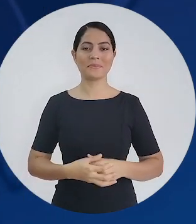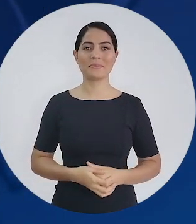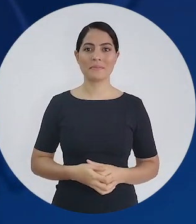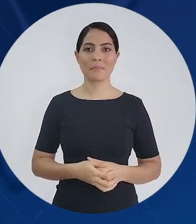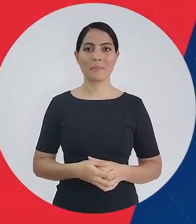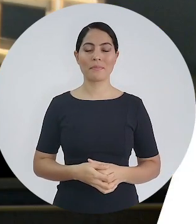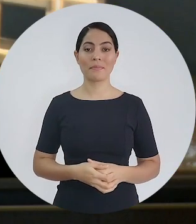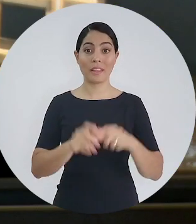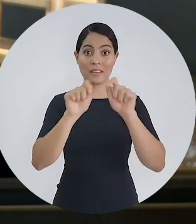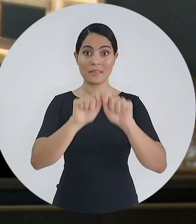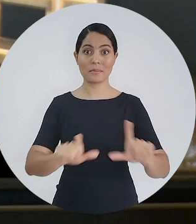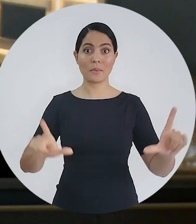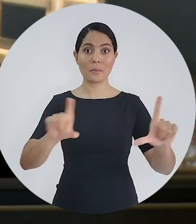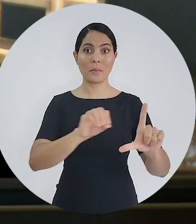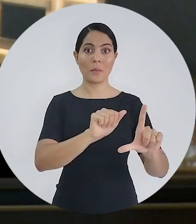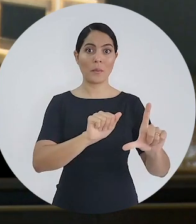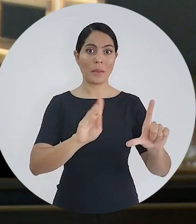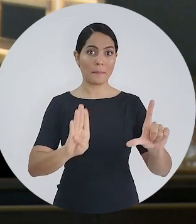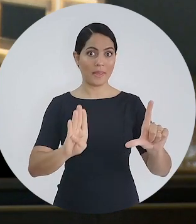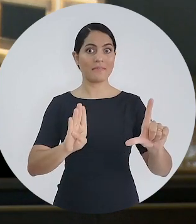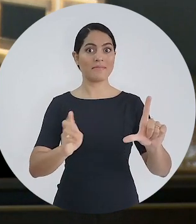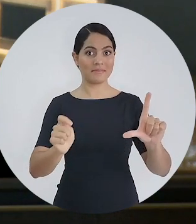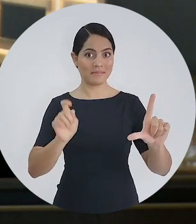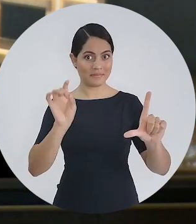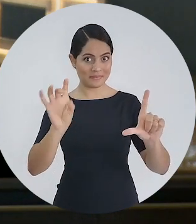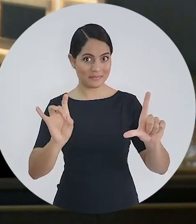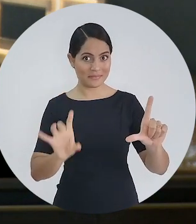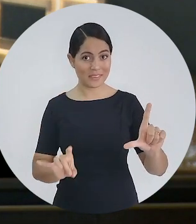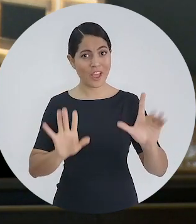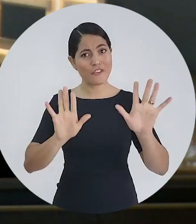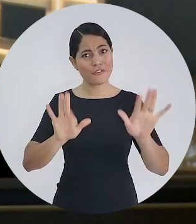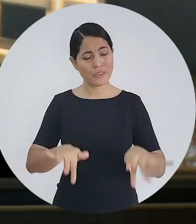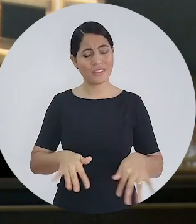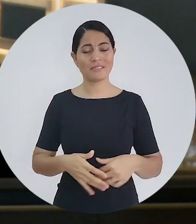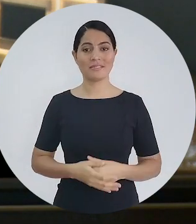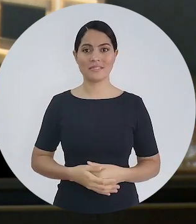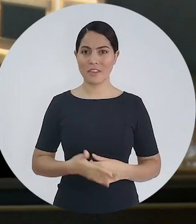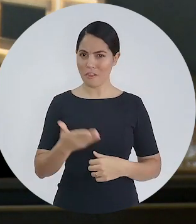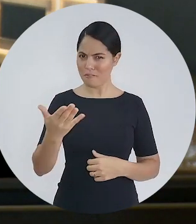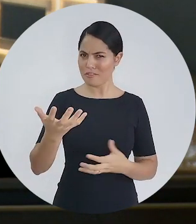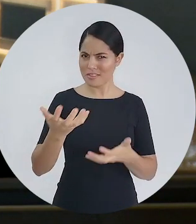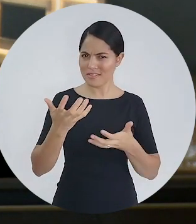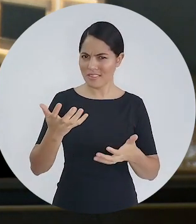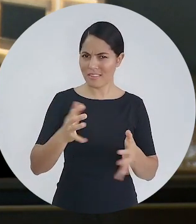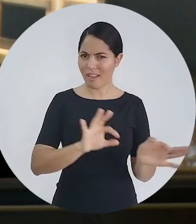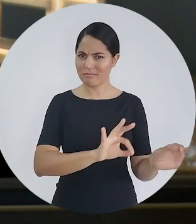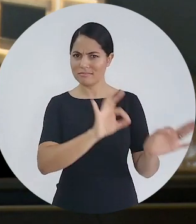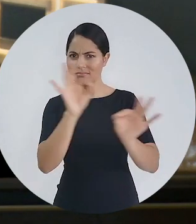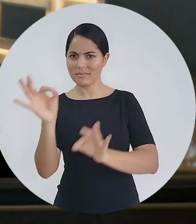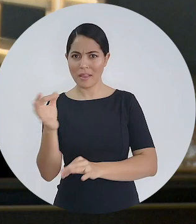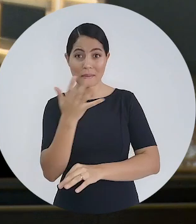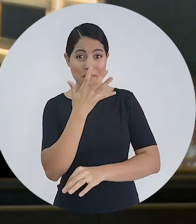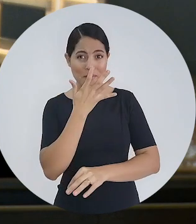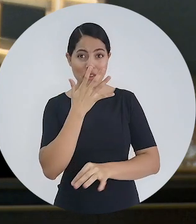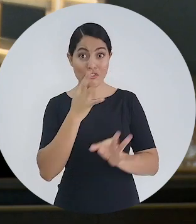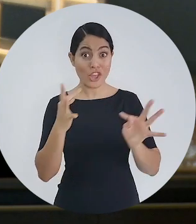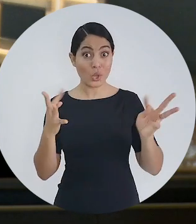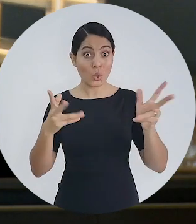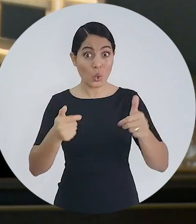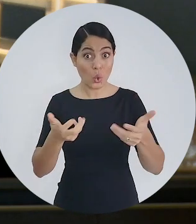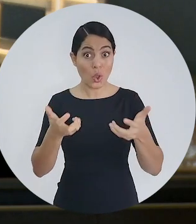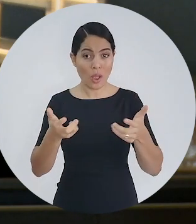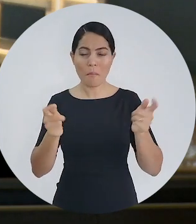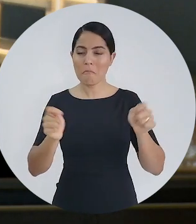oab.org.br. Este programa especial da Ordem dos Advogados do Brasil fica por aqui. Se quiser conferir tudo que a OAB